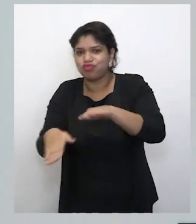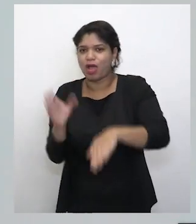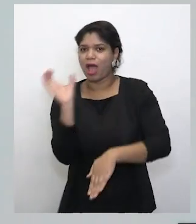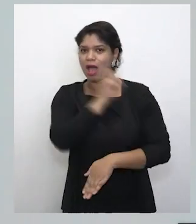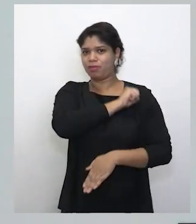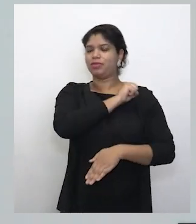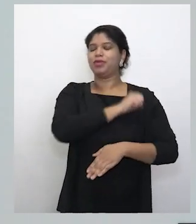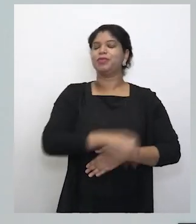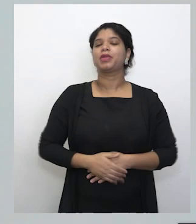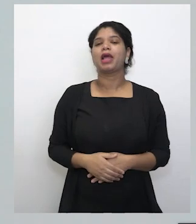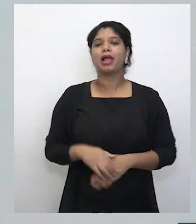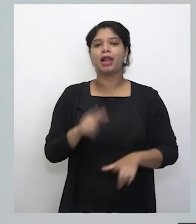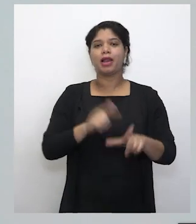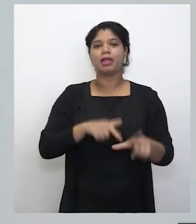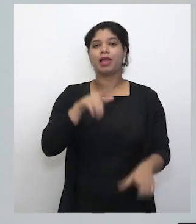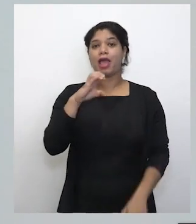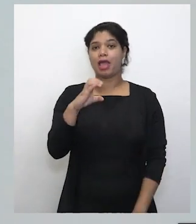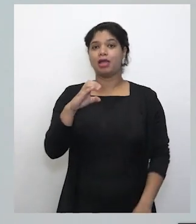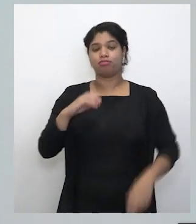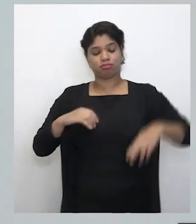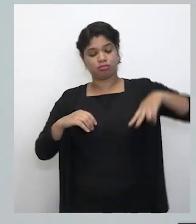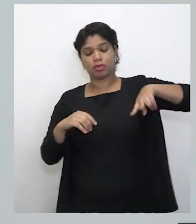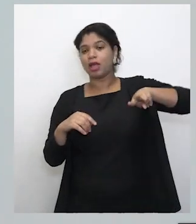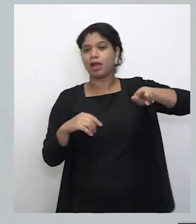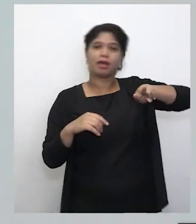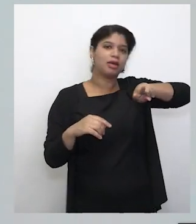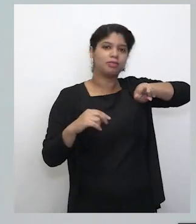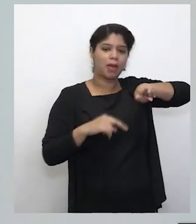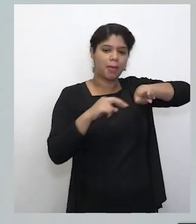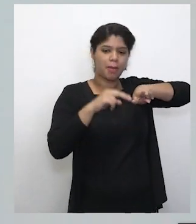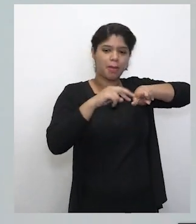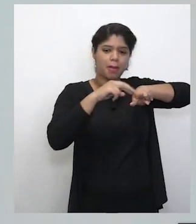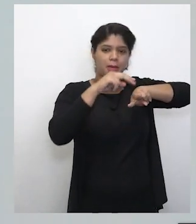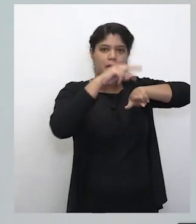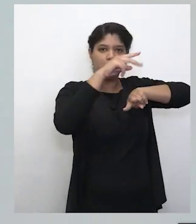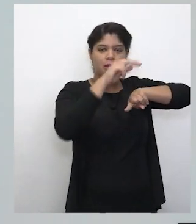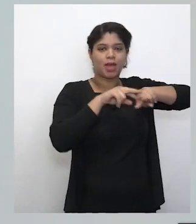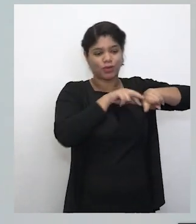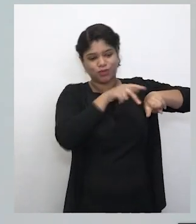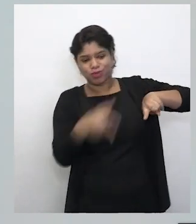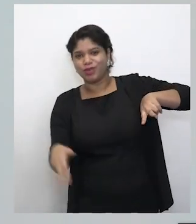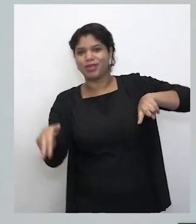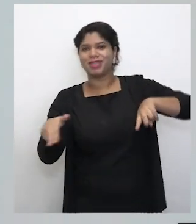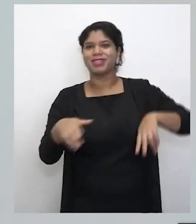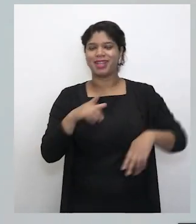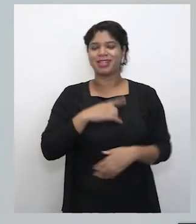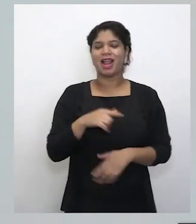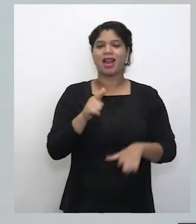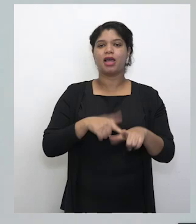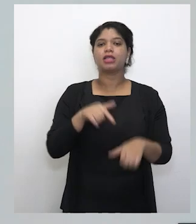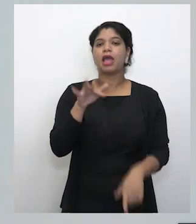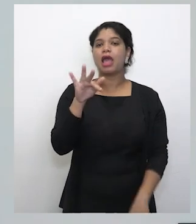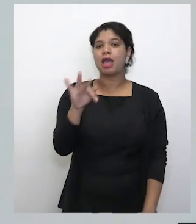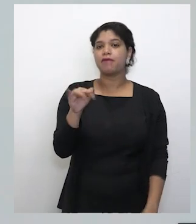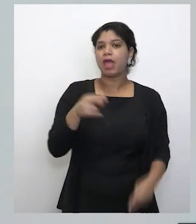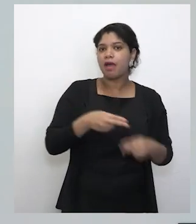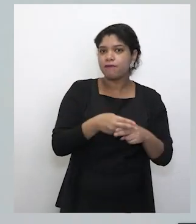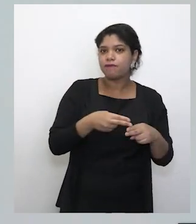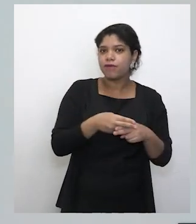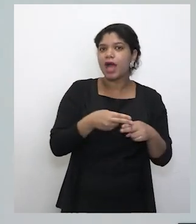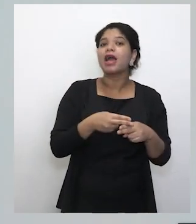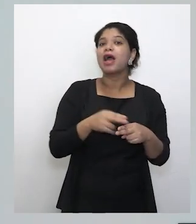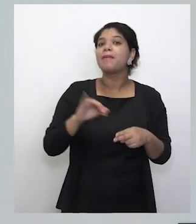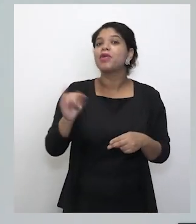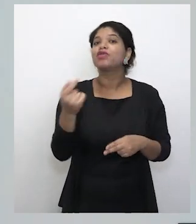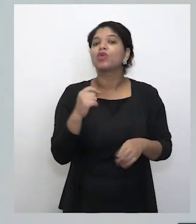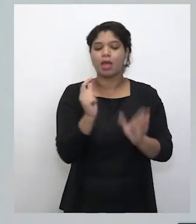E virou escada e desceu do livro sem ninguém perceber. A letra F, de faca, cortou uma